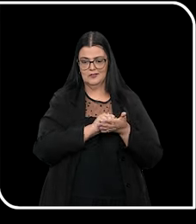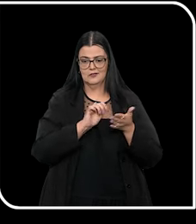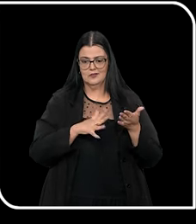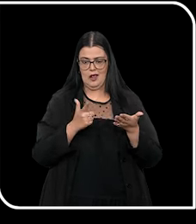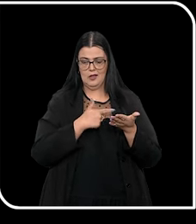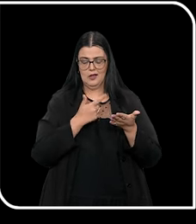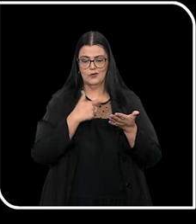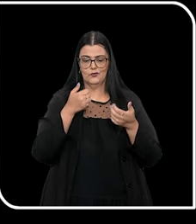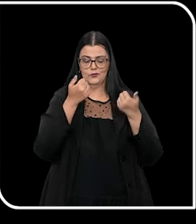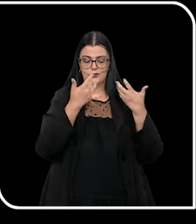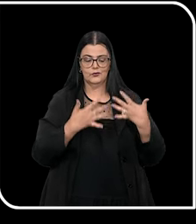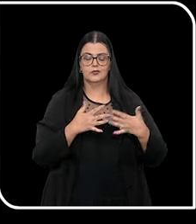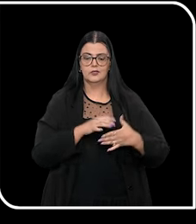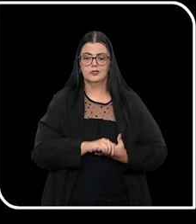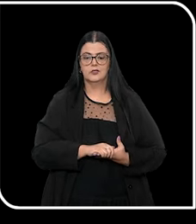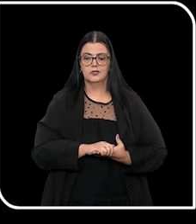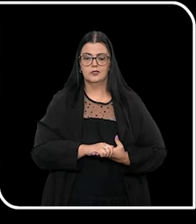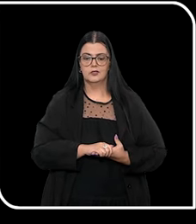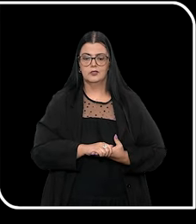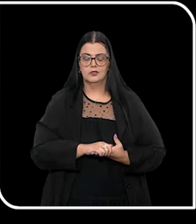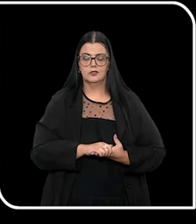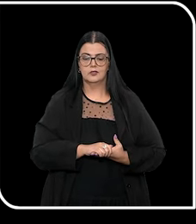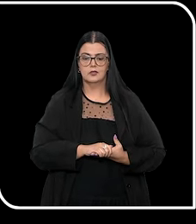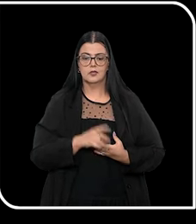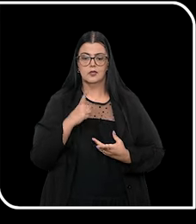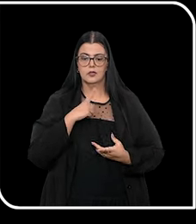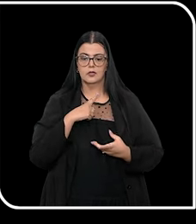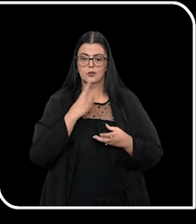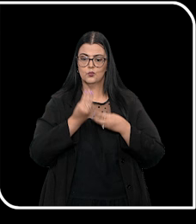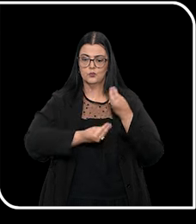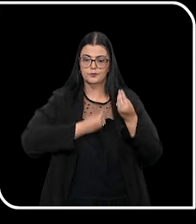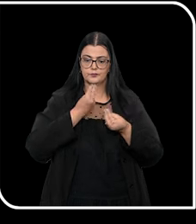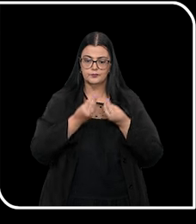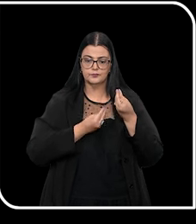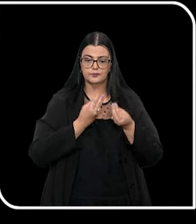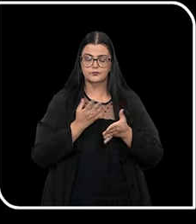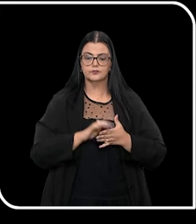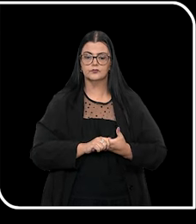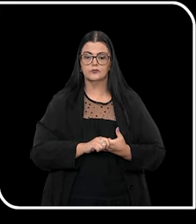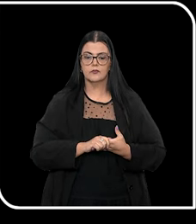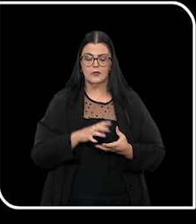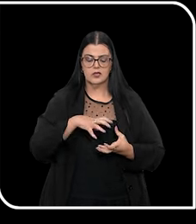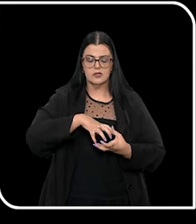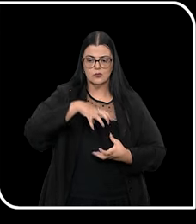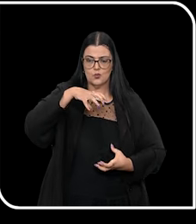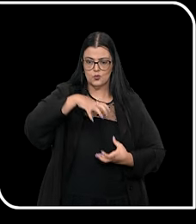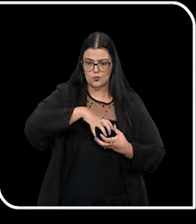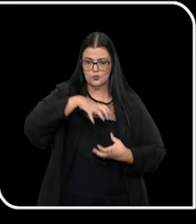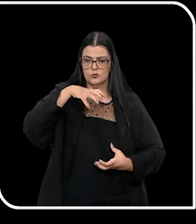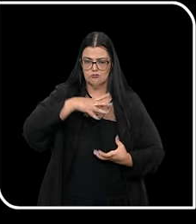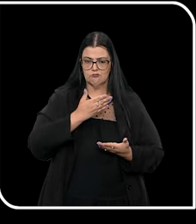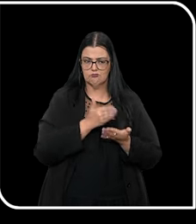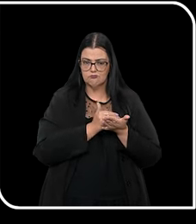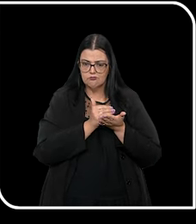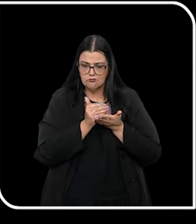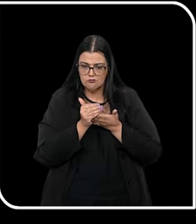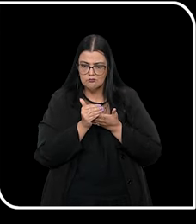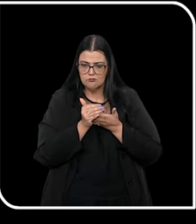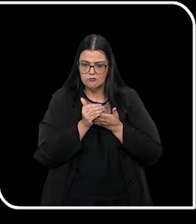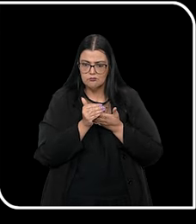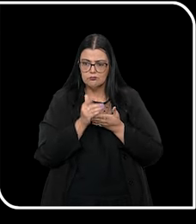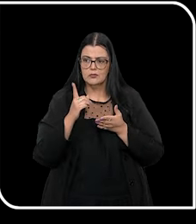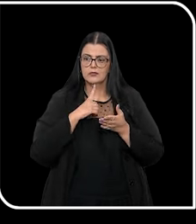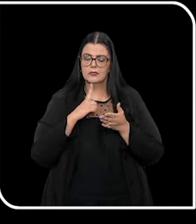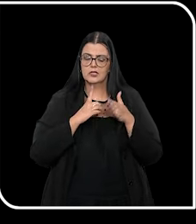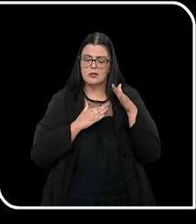gosto também que eh quando a gente vai entrando eh né Eh ficando idoso enfim a gente